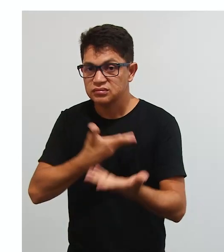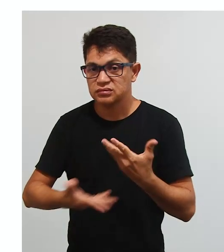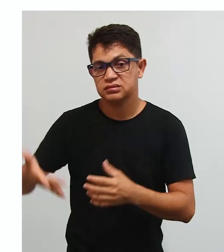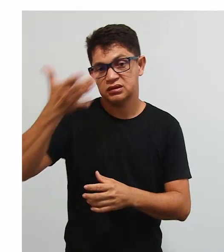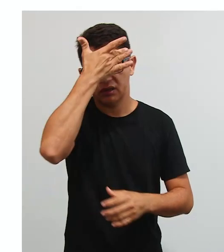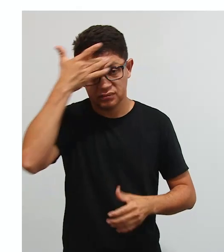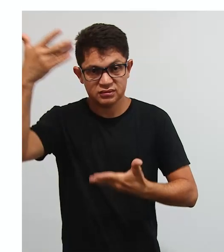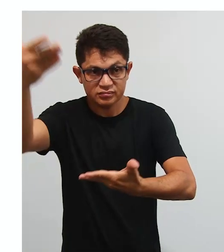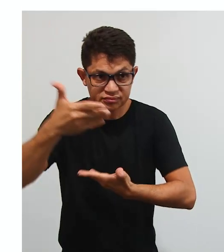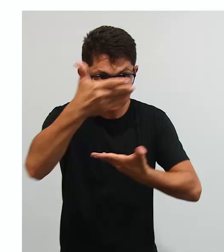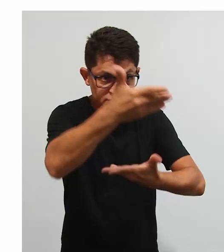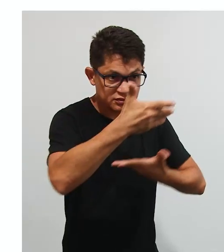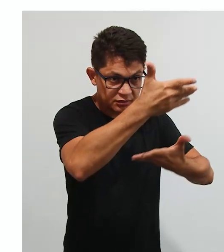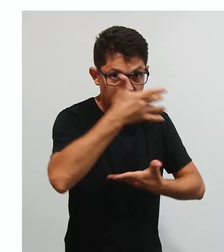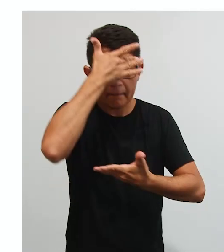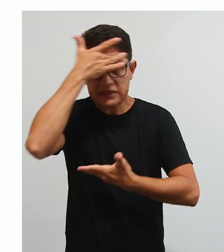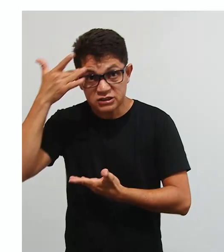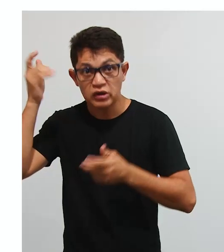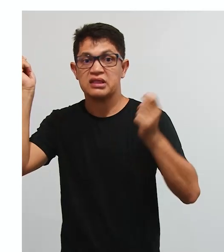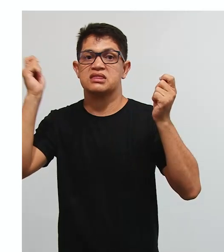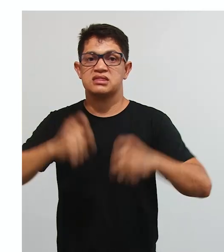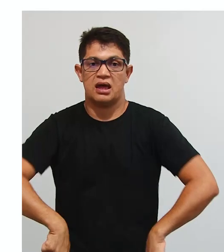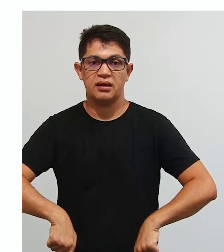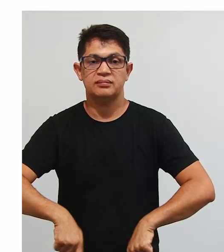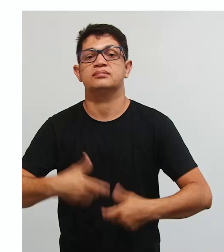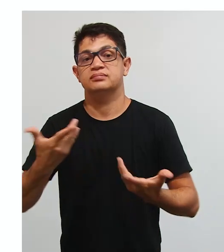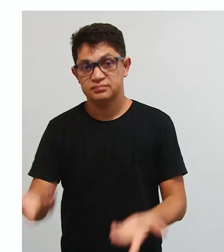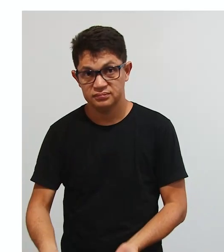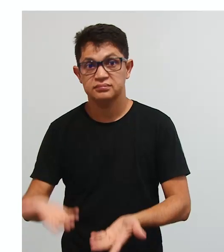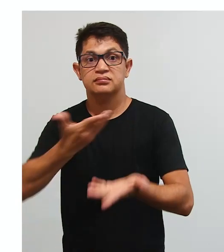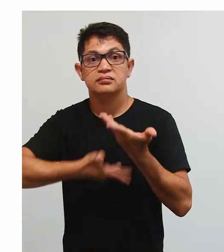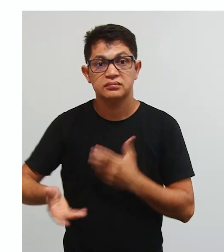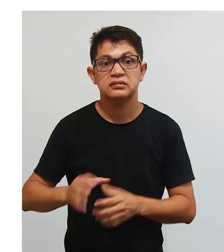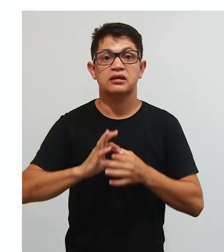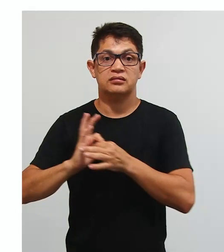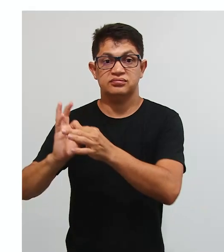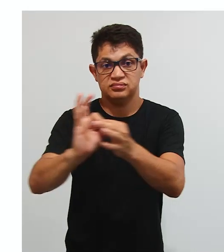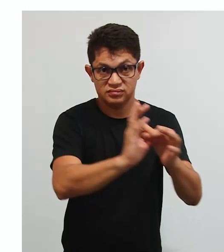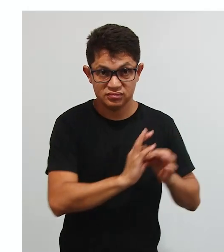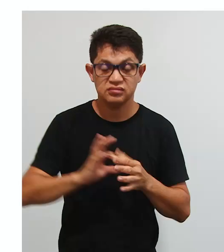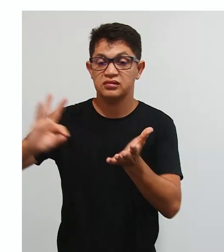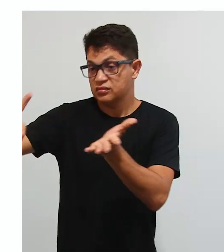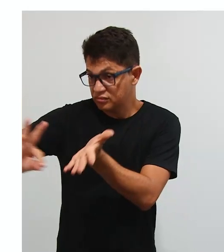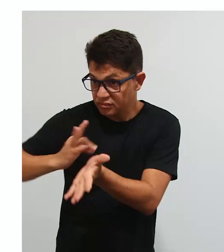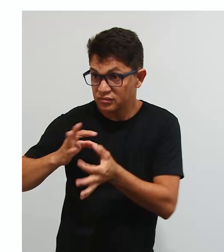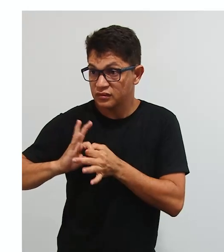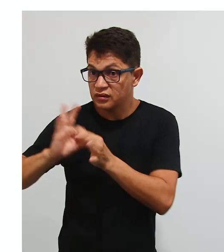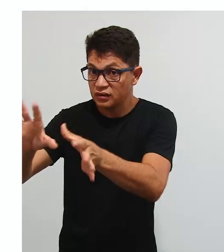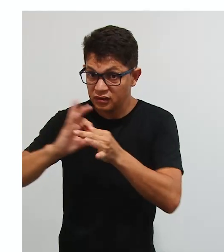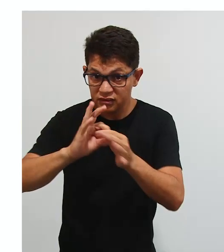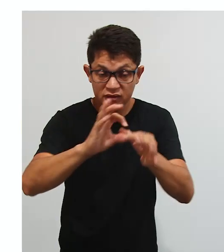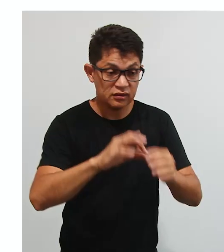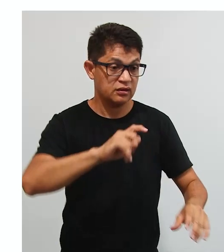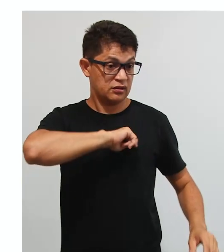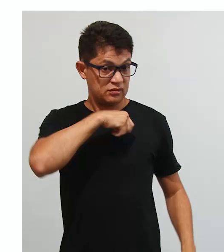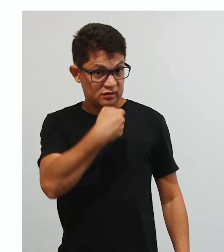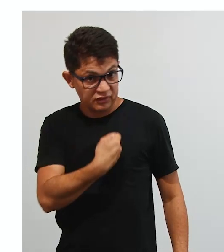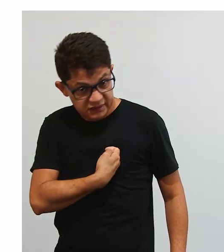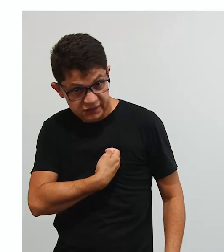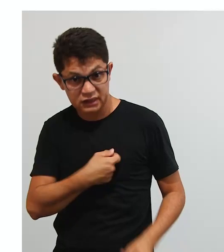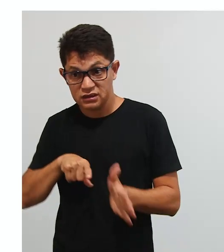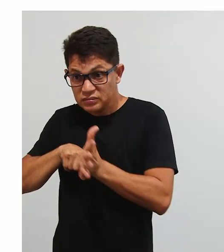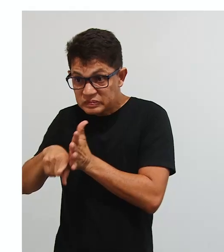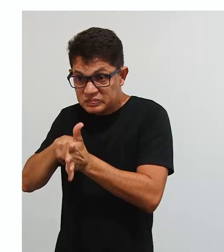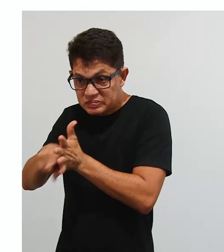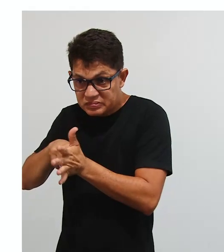que tenham atendido os níveis pelas quais é responsável da sua totalidade. Então, cabe à União autorizar e fiscalizar